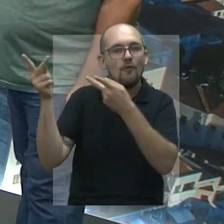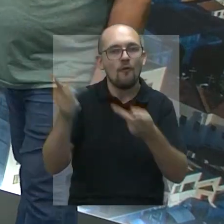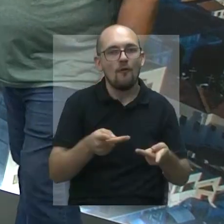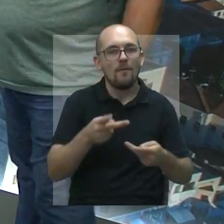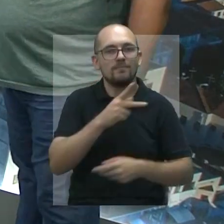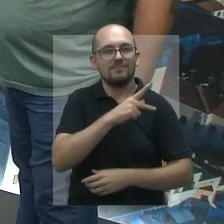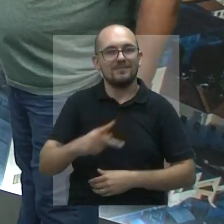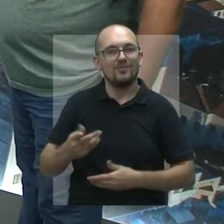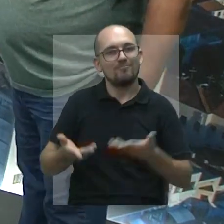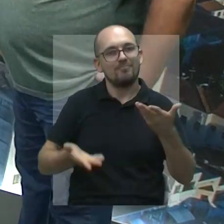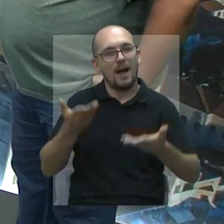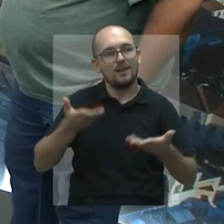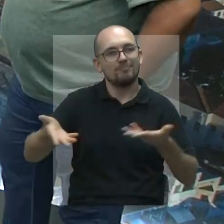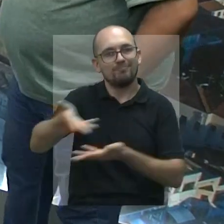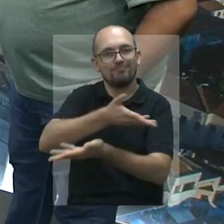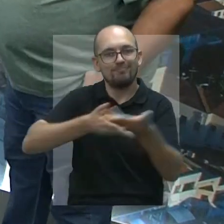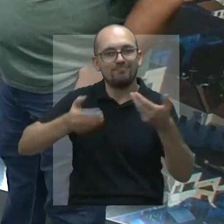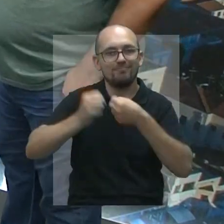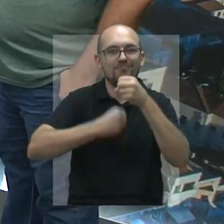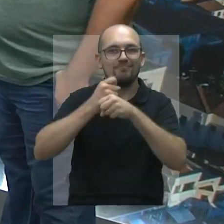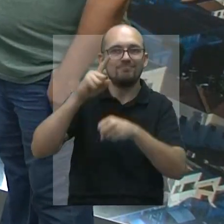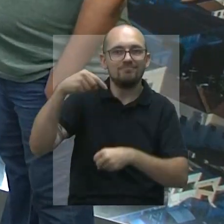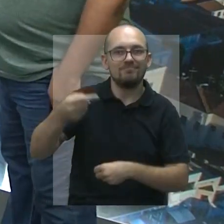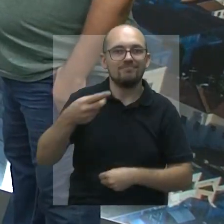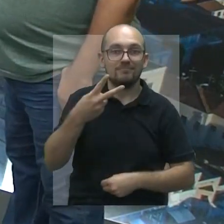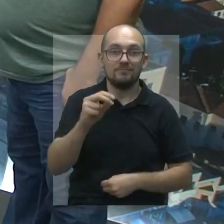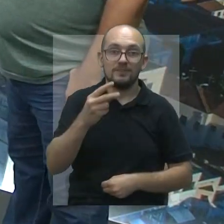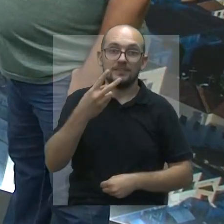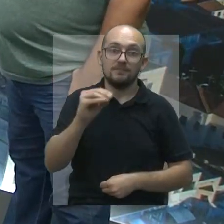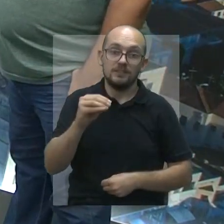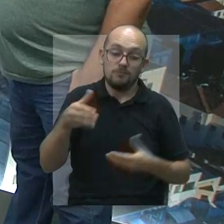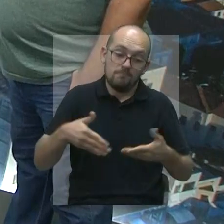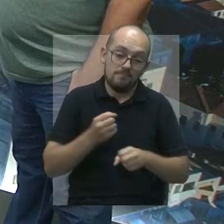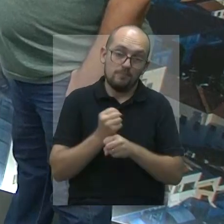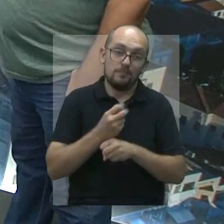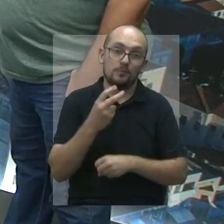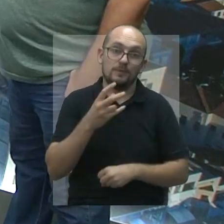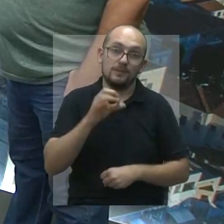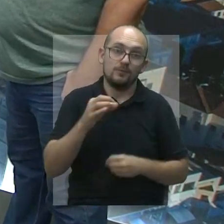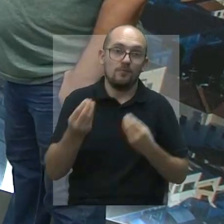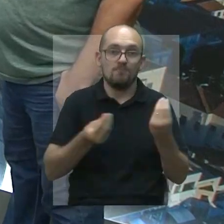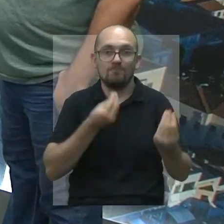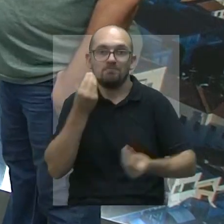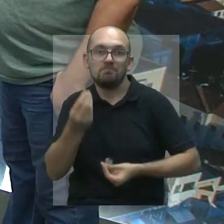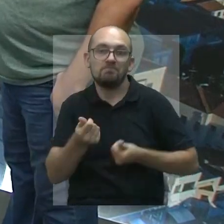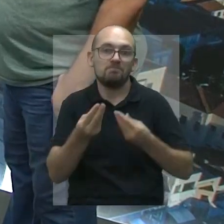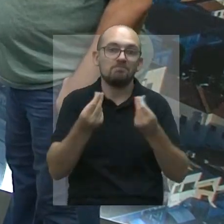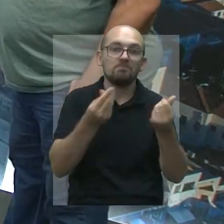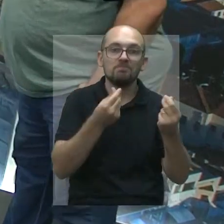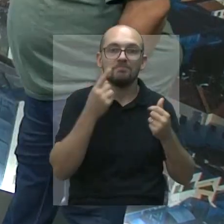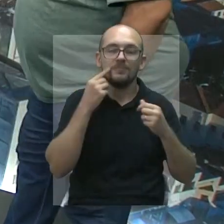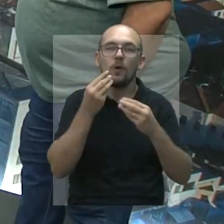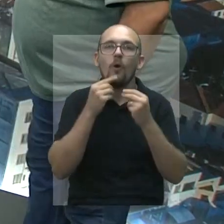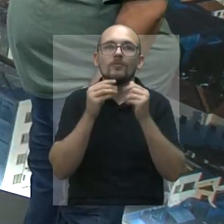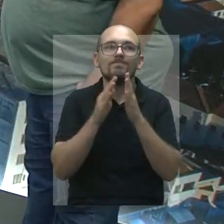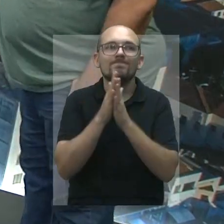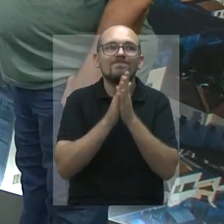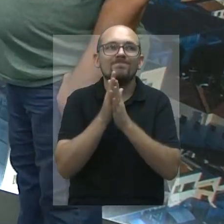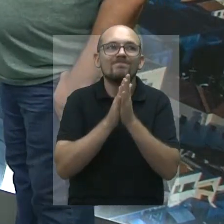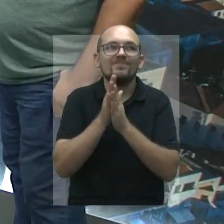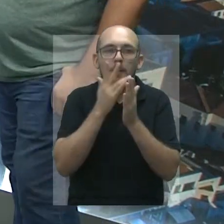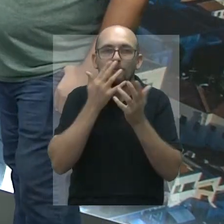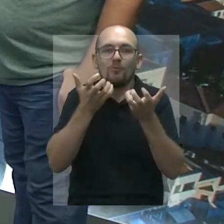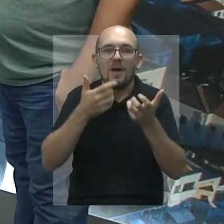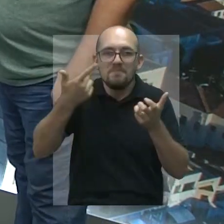para fazer esse balanço, projetar o ano de 2019. Eu acho que fica esse gostinho aí realmente do 15, gostinho de